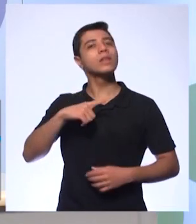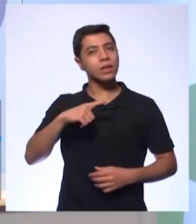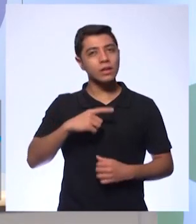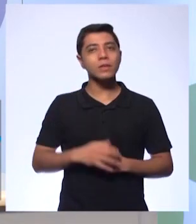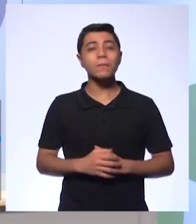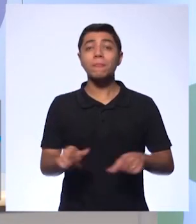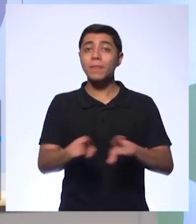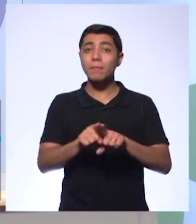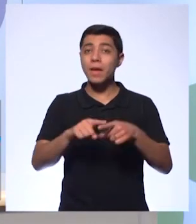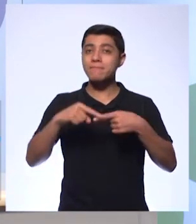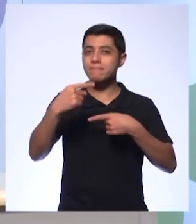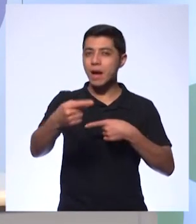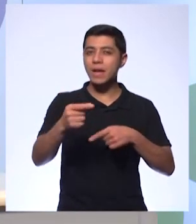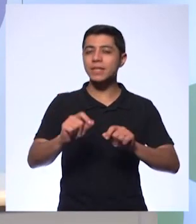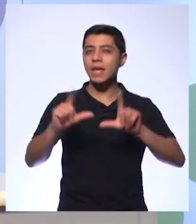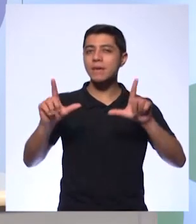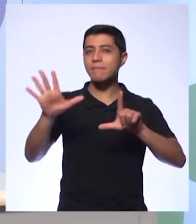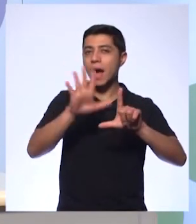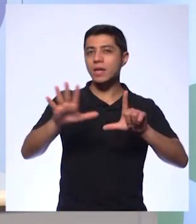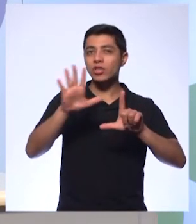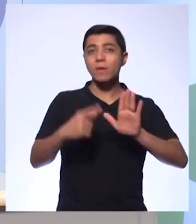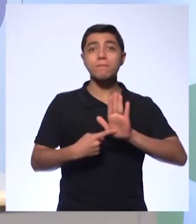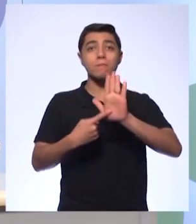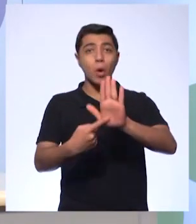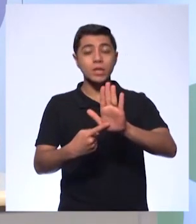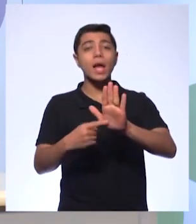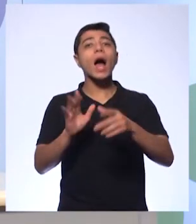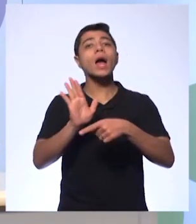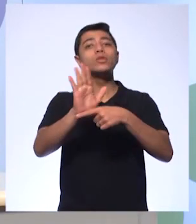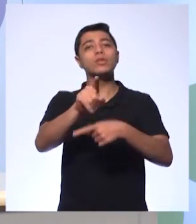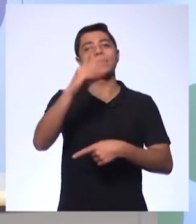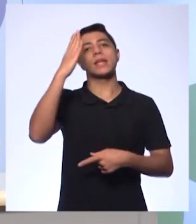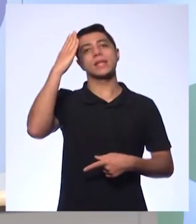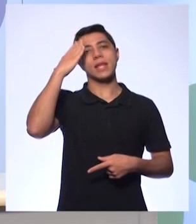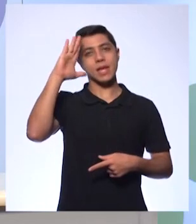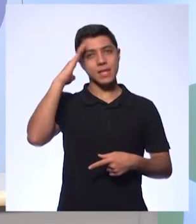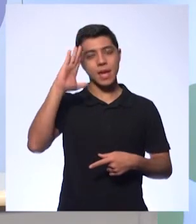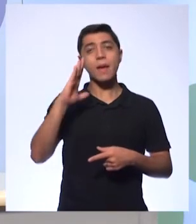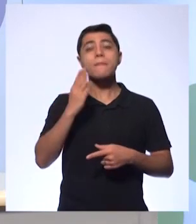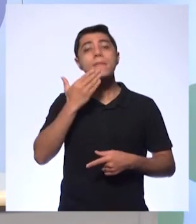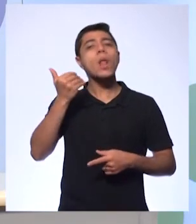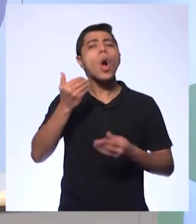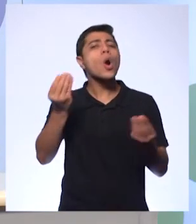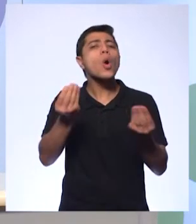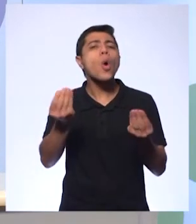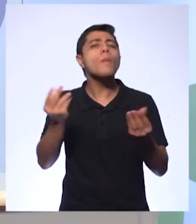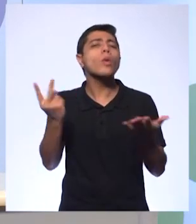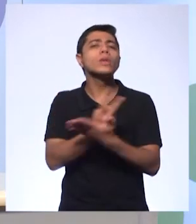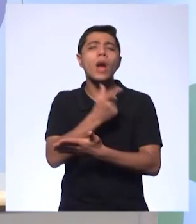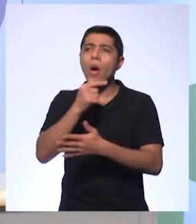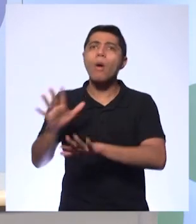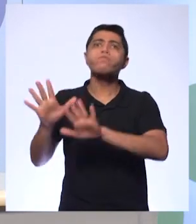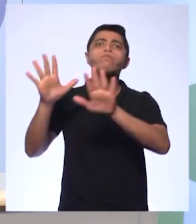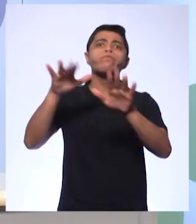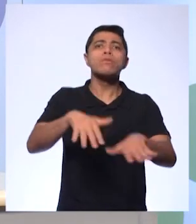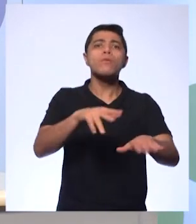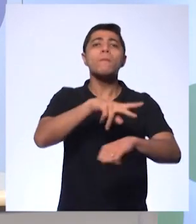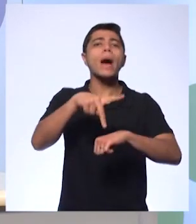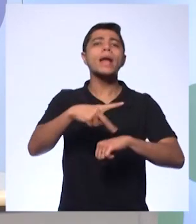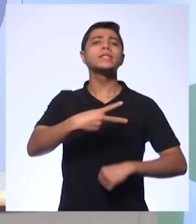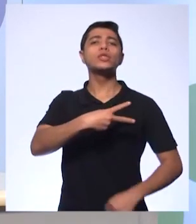ver uma animação para entendermos um pouco melhor a questão aí de como se formou o tsunami da